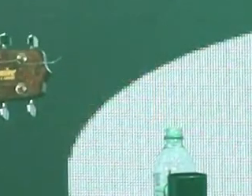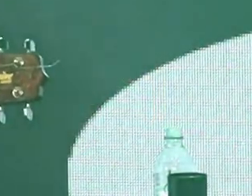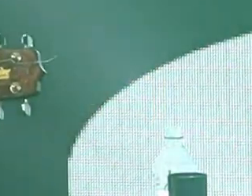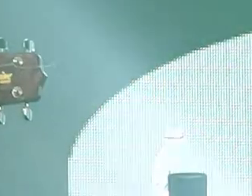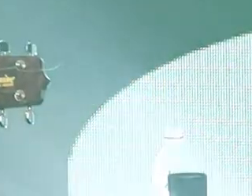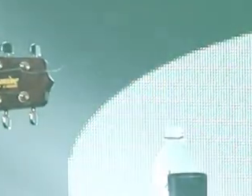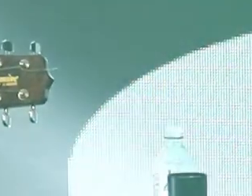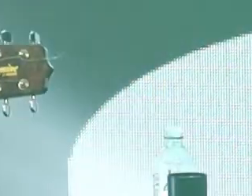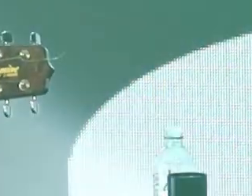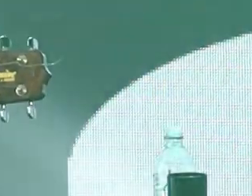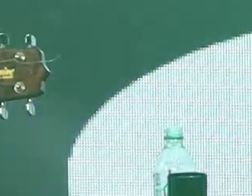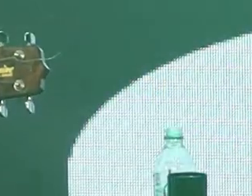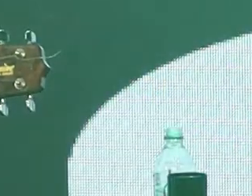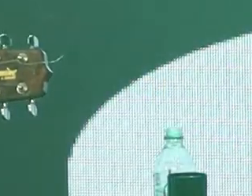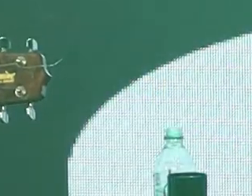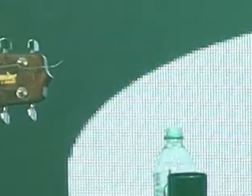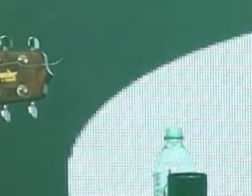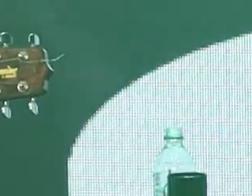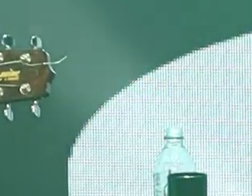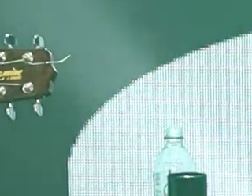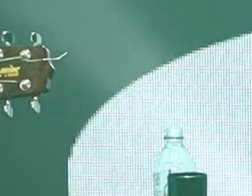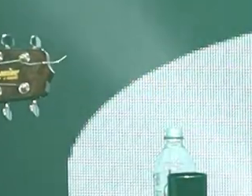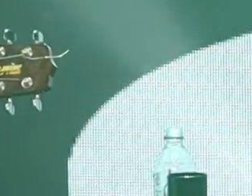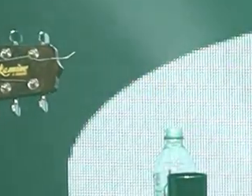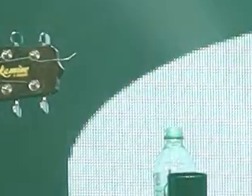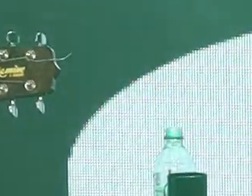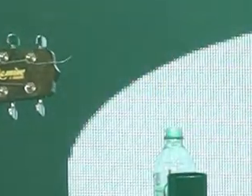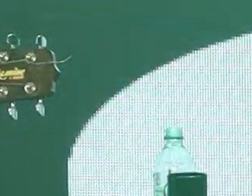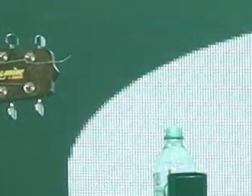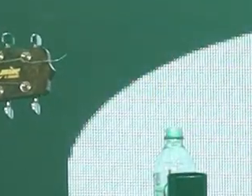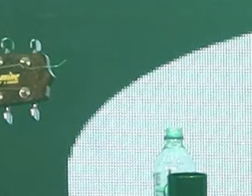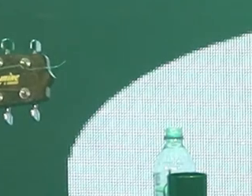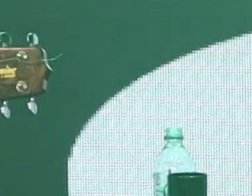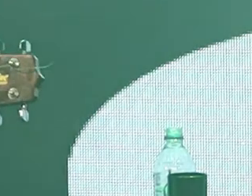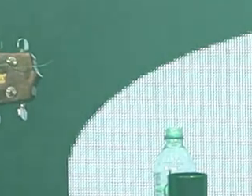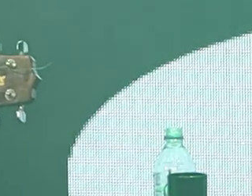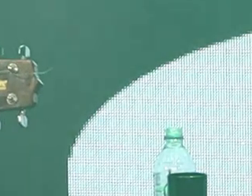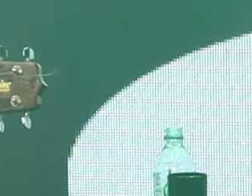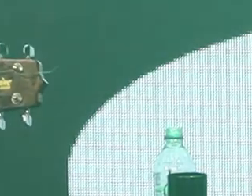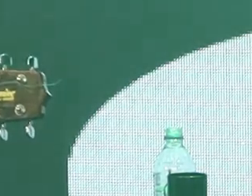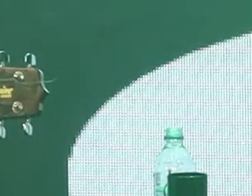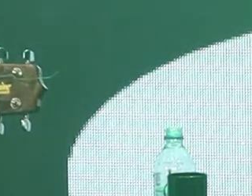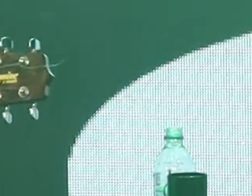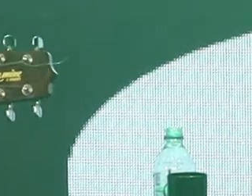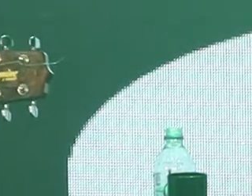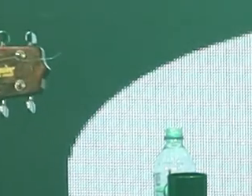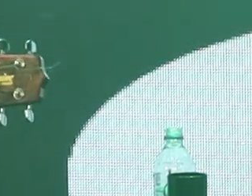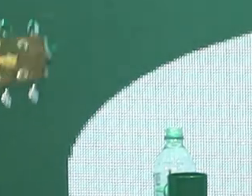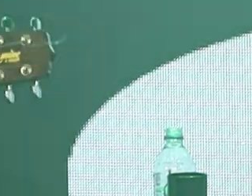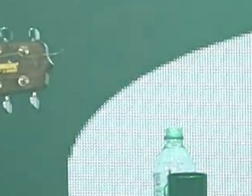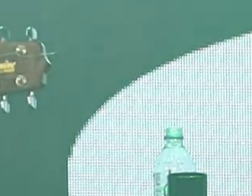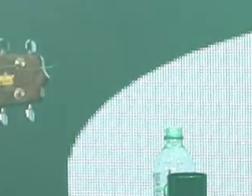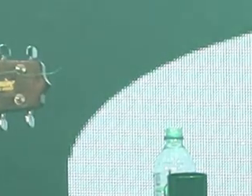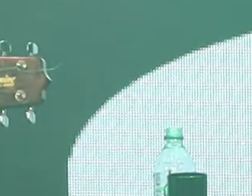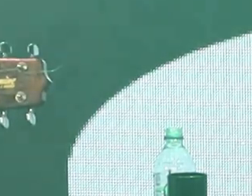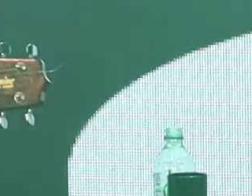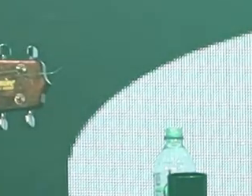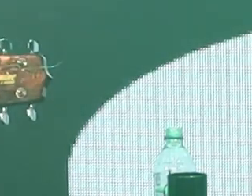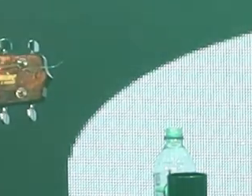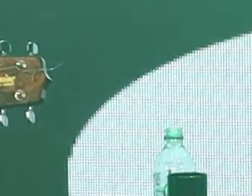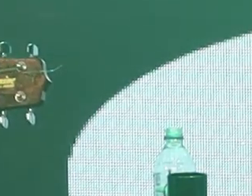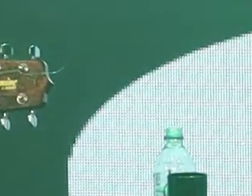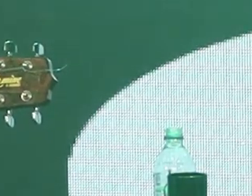Eu me criei arremendado, dormindo pelos galpão, perto de um fogo de chão, com